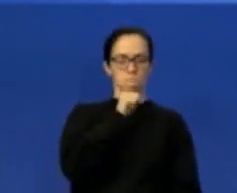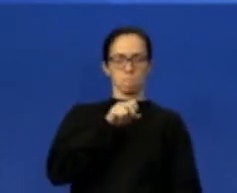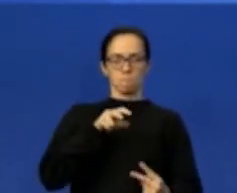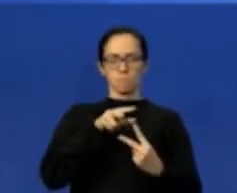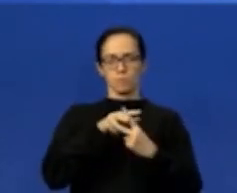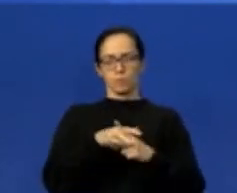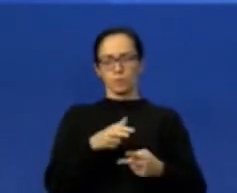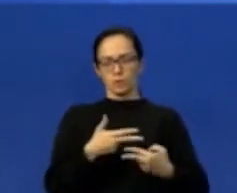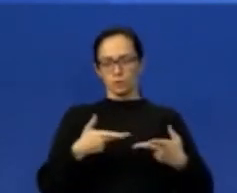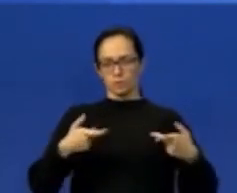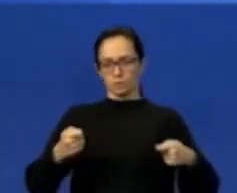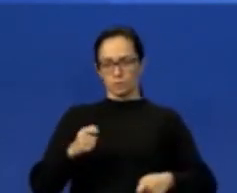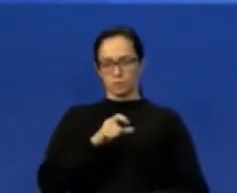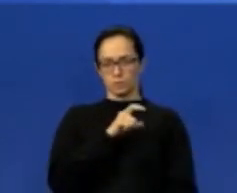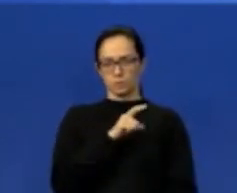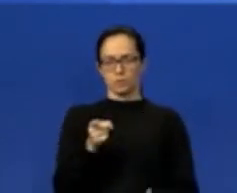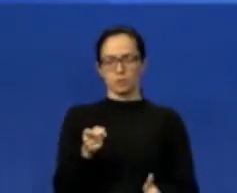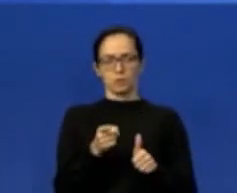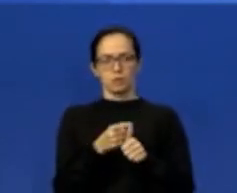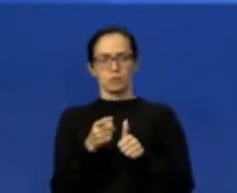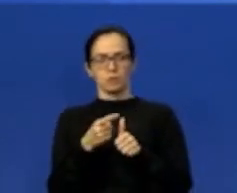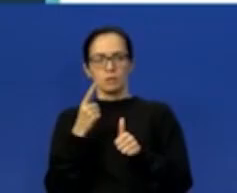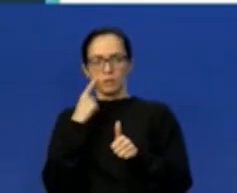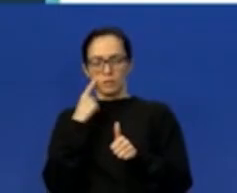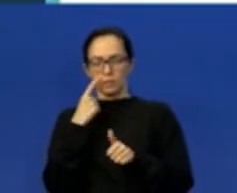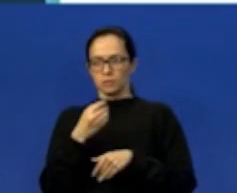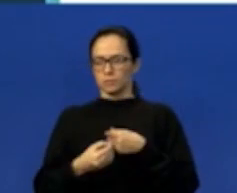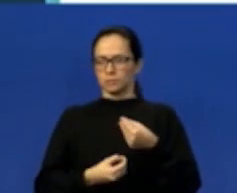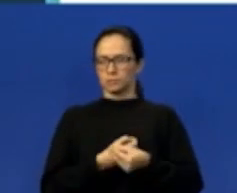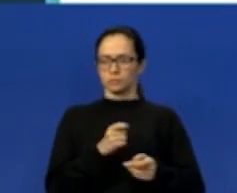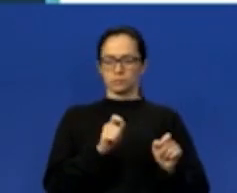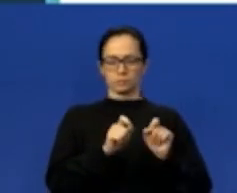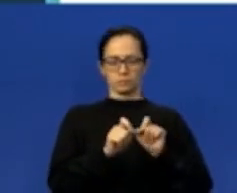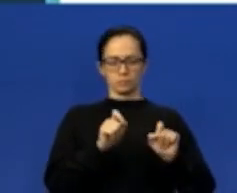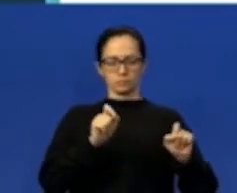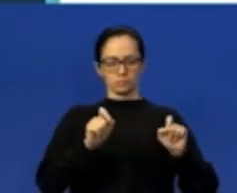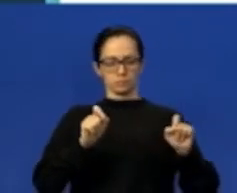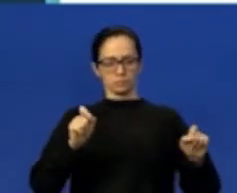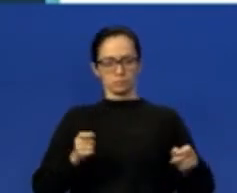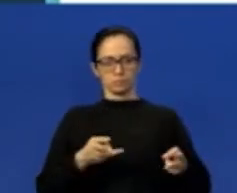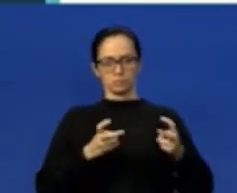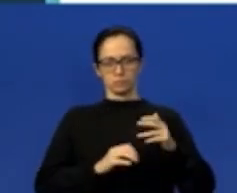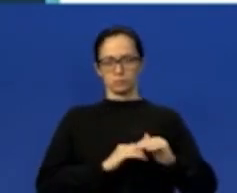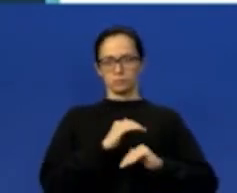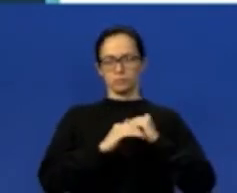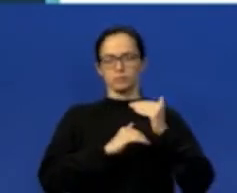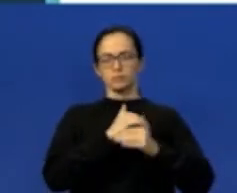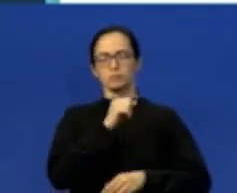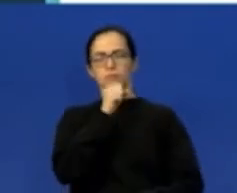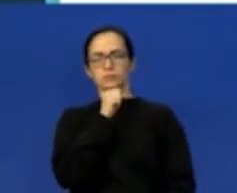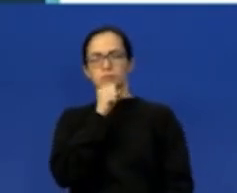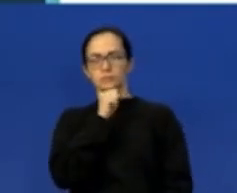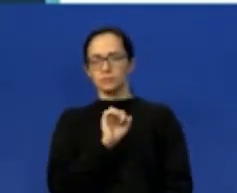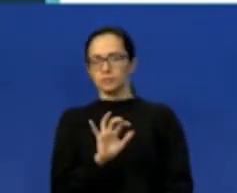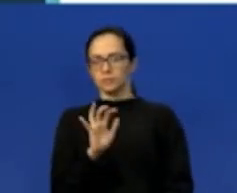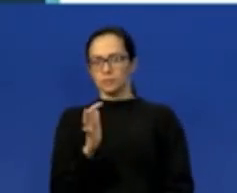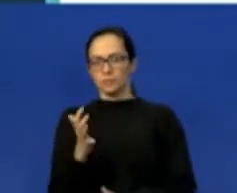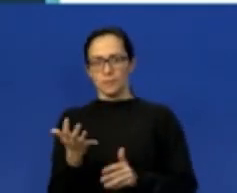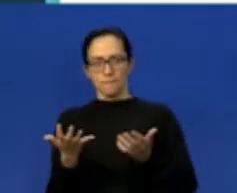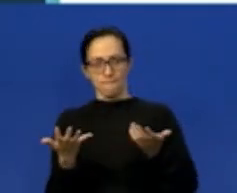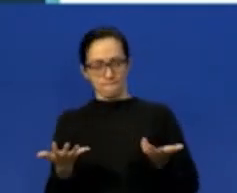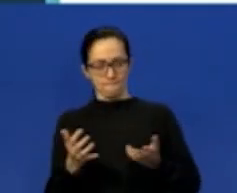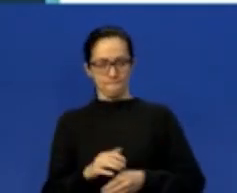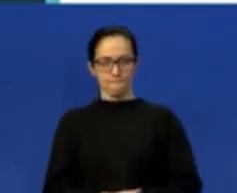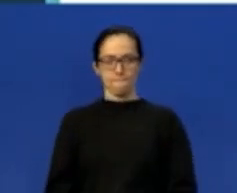analisar os idosos, né? Quais são as causas que promovem o processo de envelhecimento? Obviamente, né,